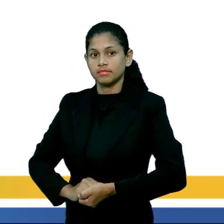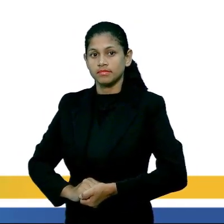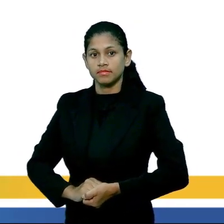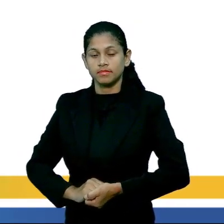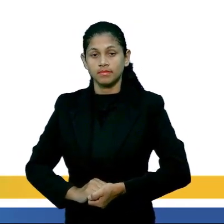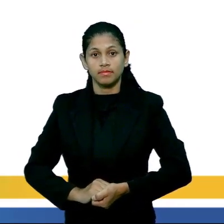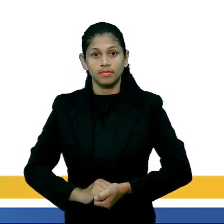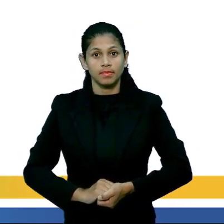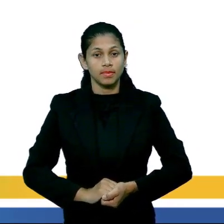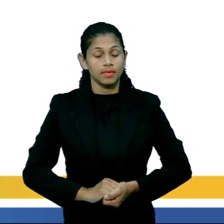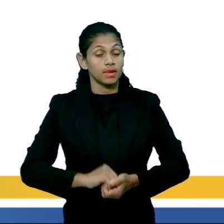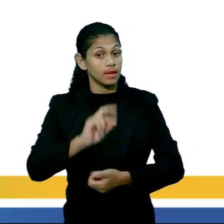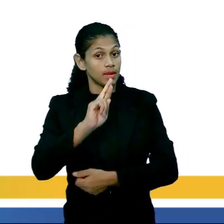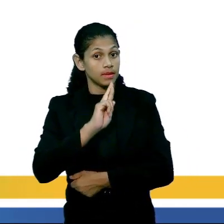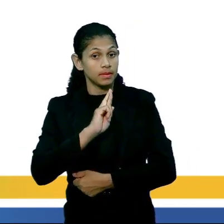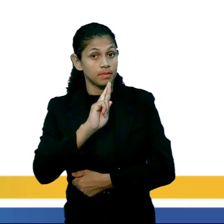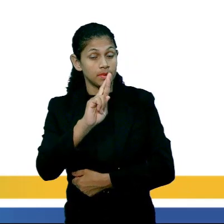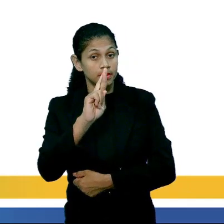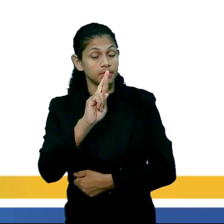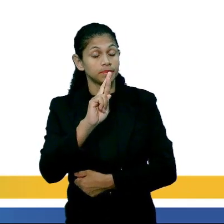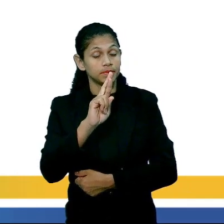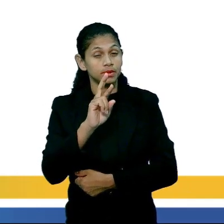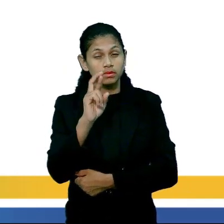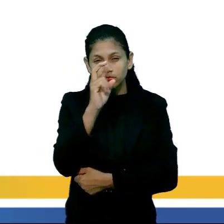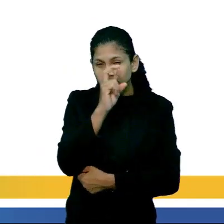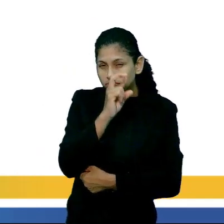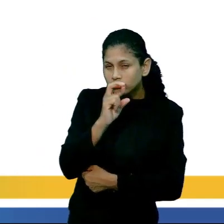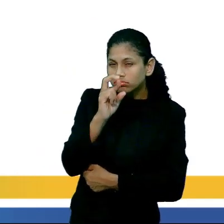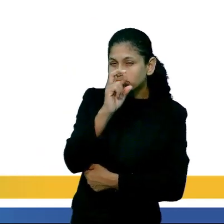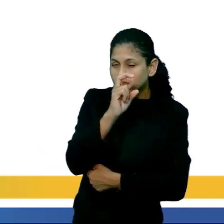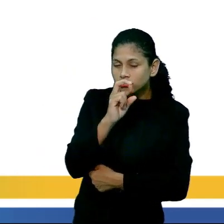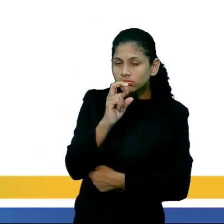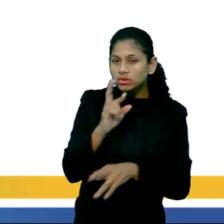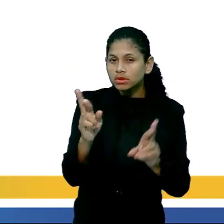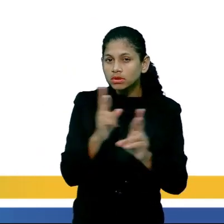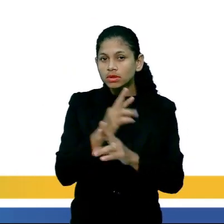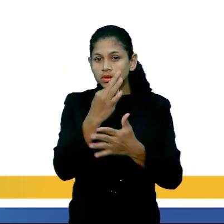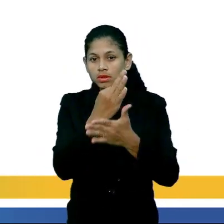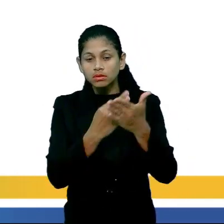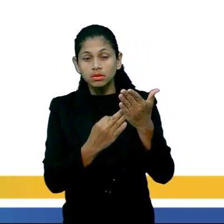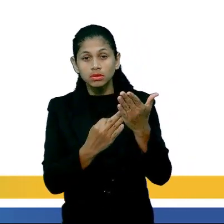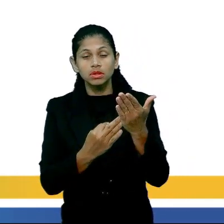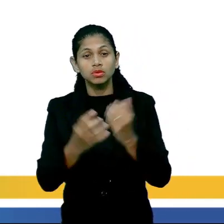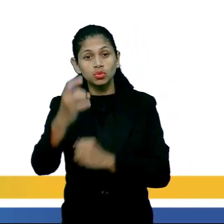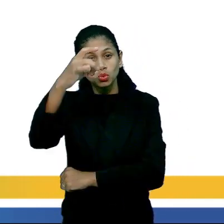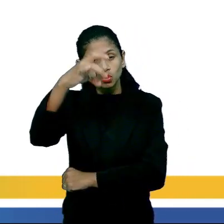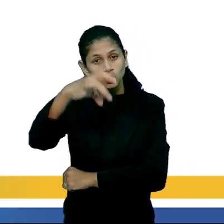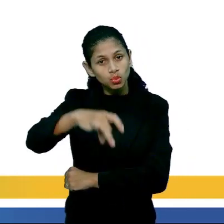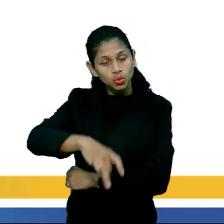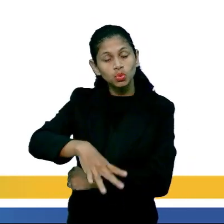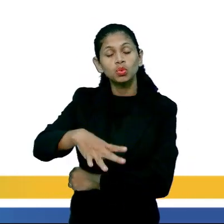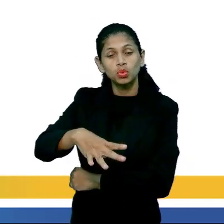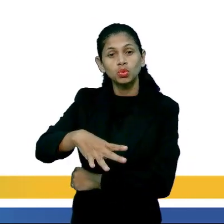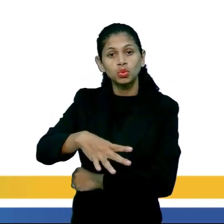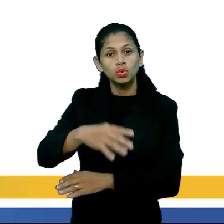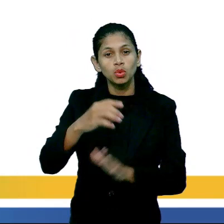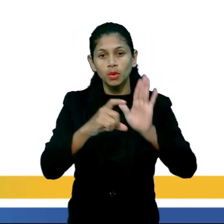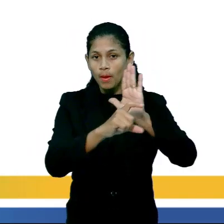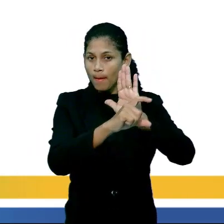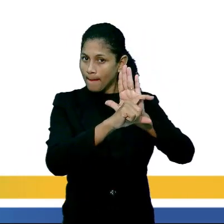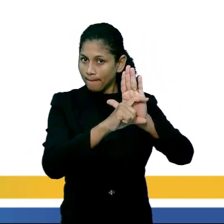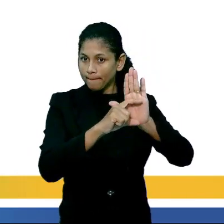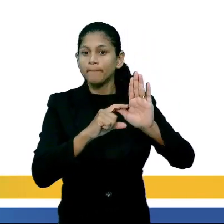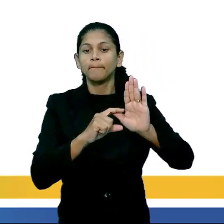E a resposta, para vocês conferirem também com o texto, está lá no último parágrafo, quando ela diz: The